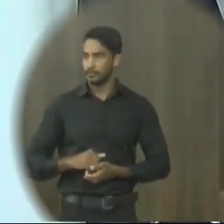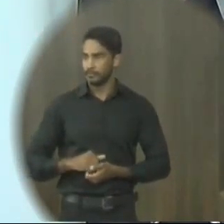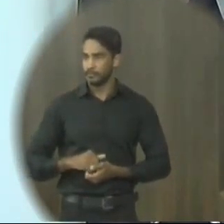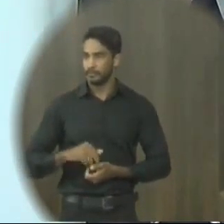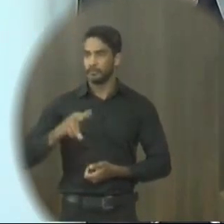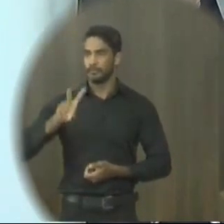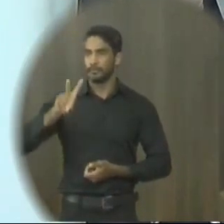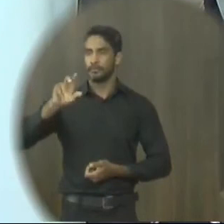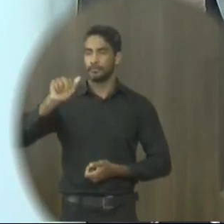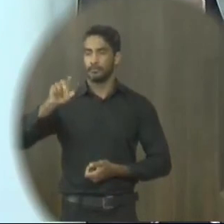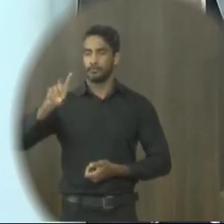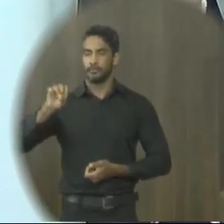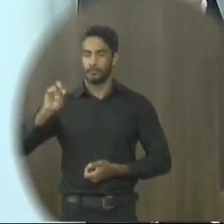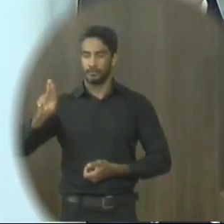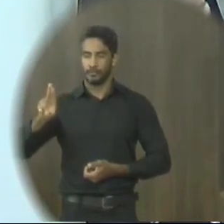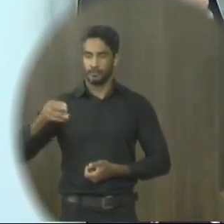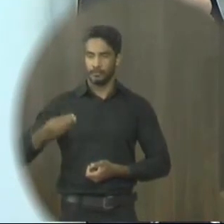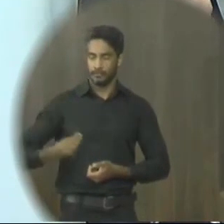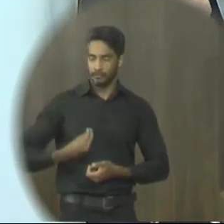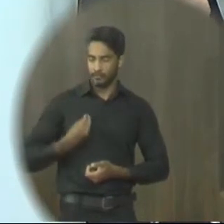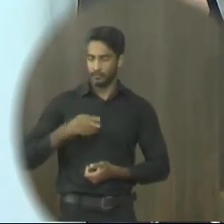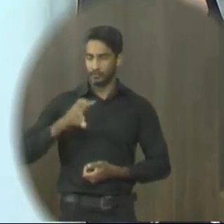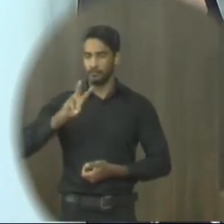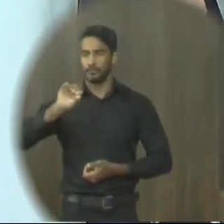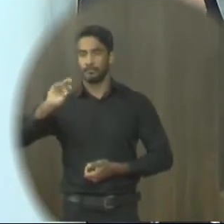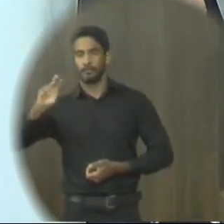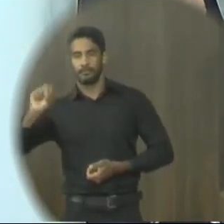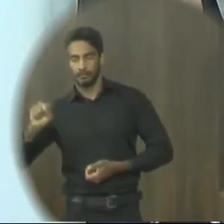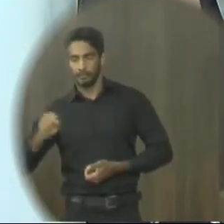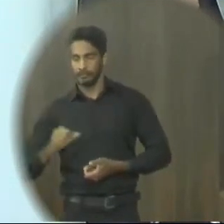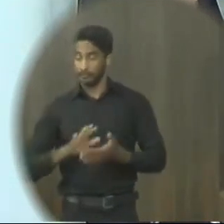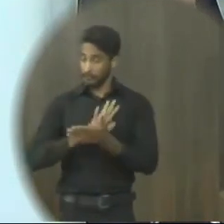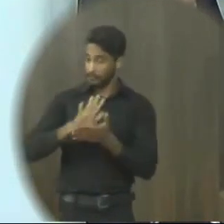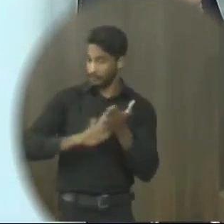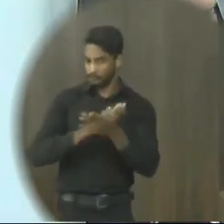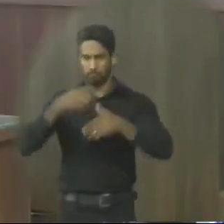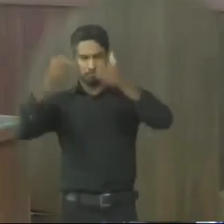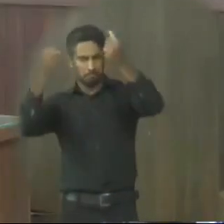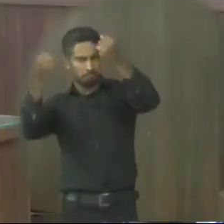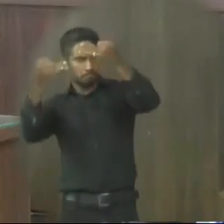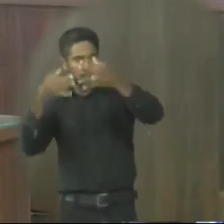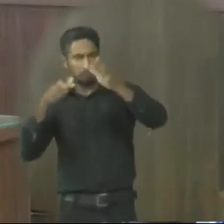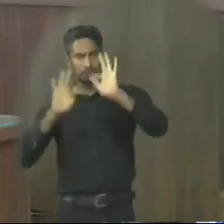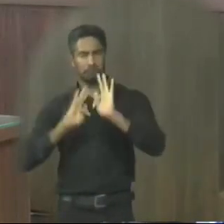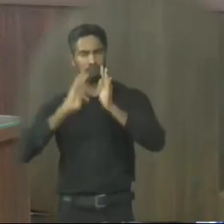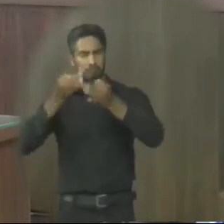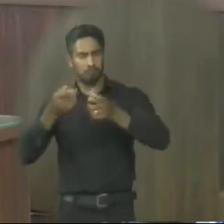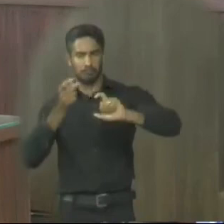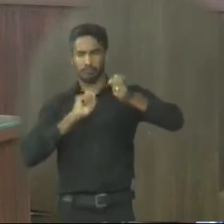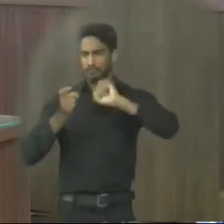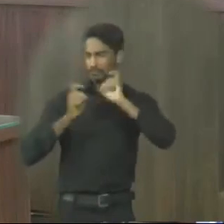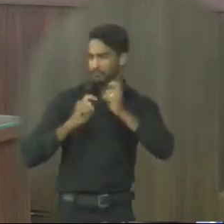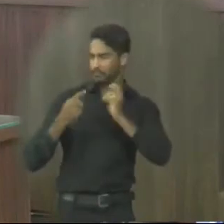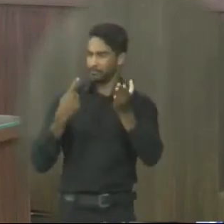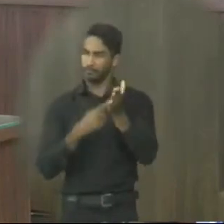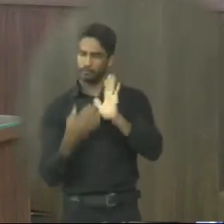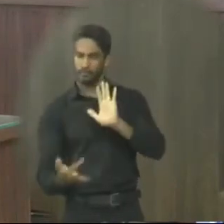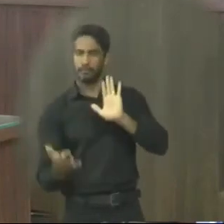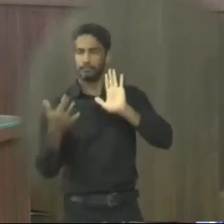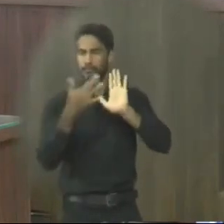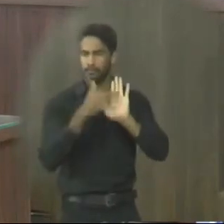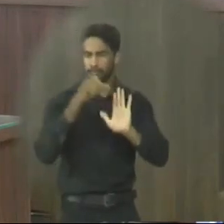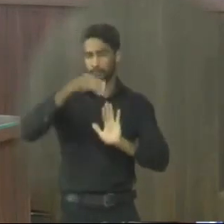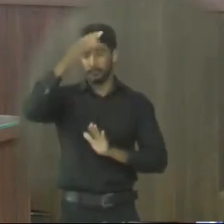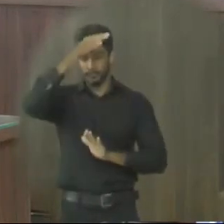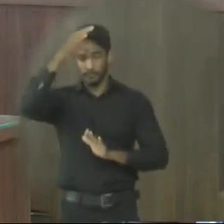Valdeir Santos da Silva. Presente. Willis Carlos Lopes. Presente. Nada mais a ver nesse tratado, por encerrada a reunião, conforme determina o regimento interno